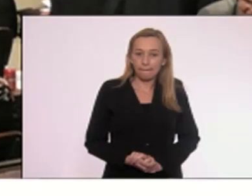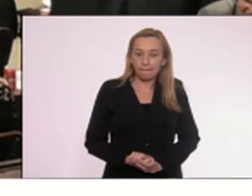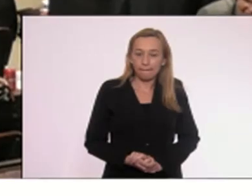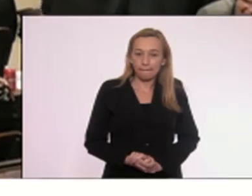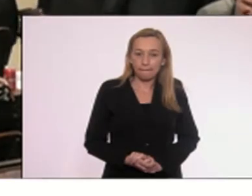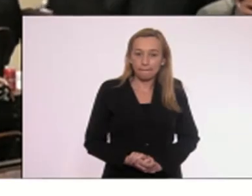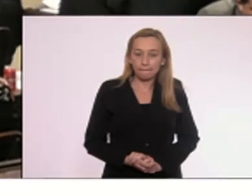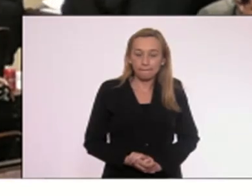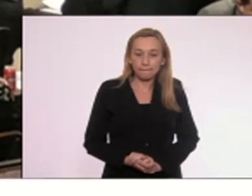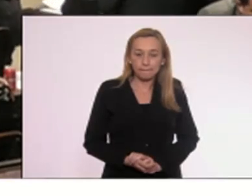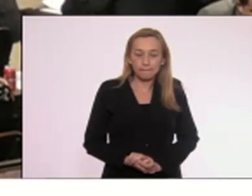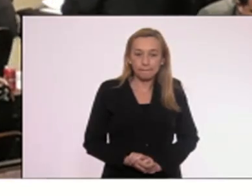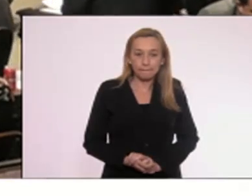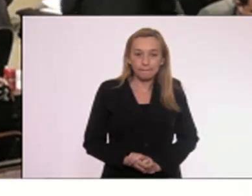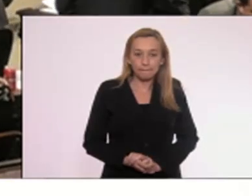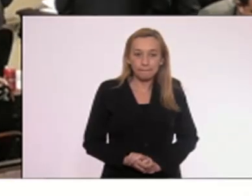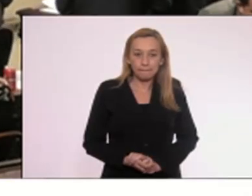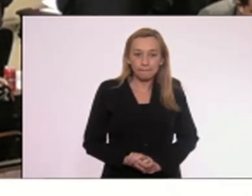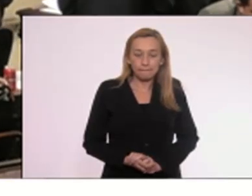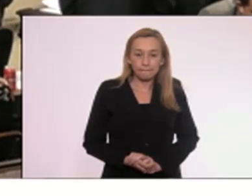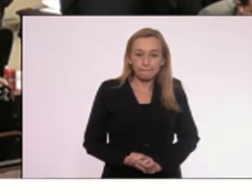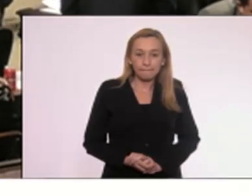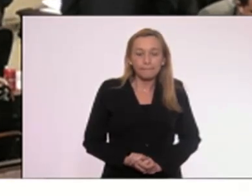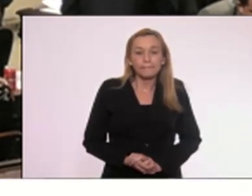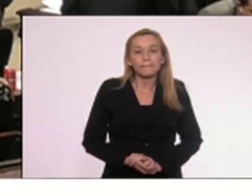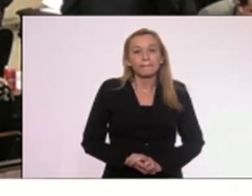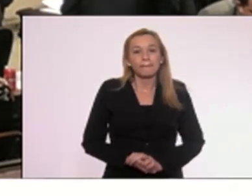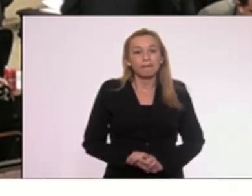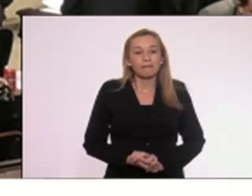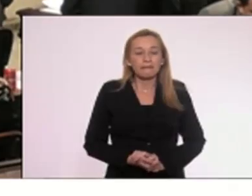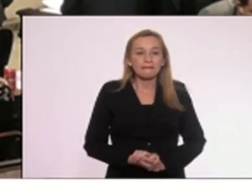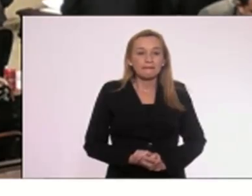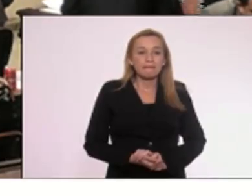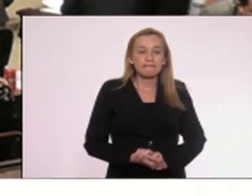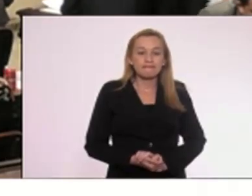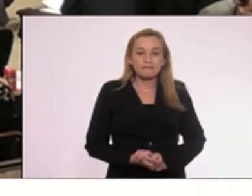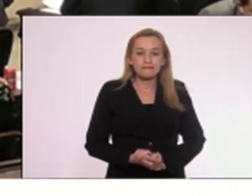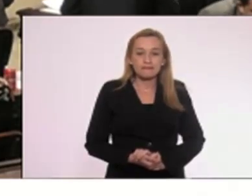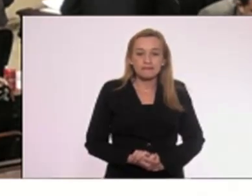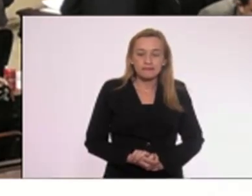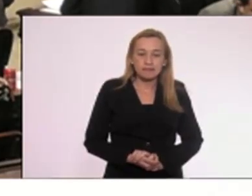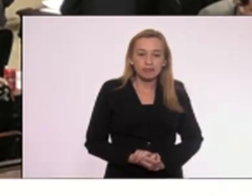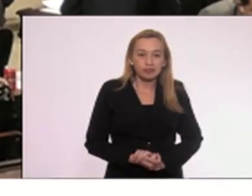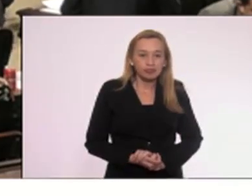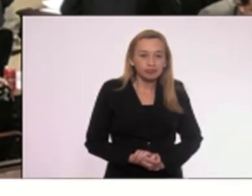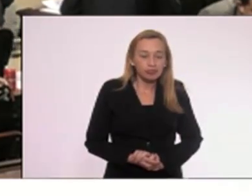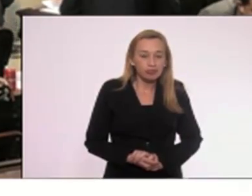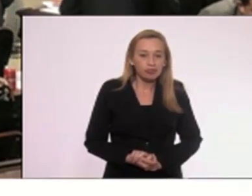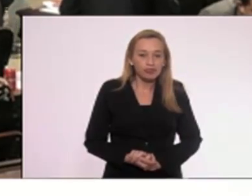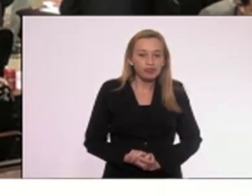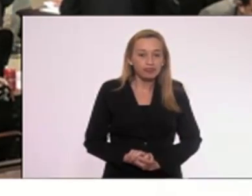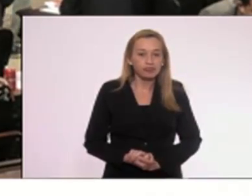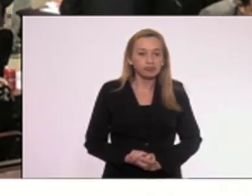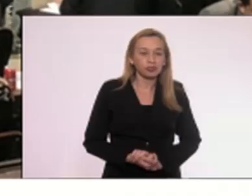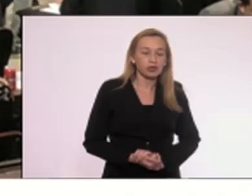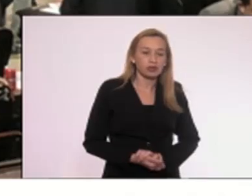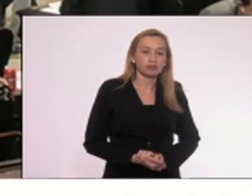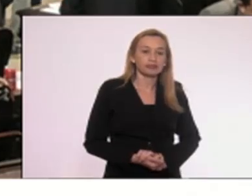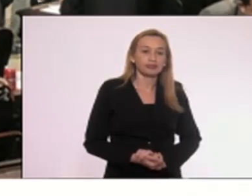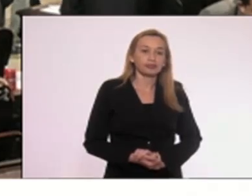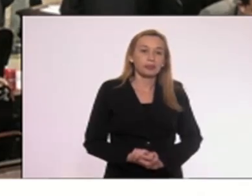Não dá para ele dar primeiro, porque pela ordem Vossa Excelência seria o próximo. Salvo se Vossa Excelência de